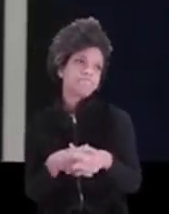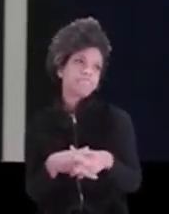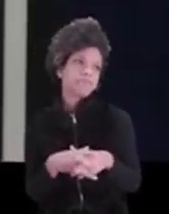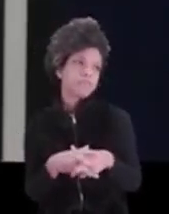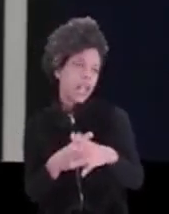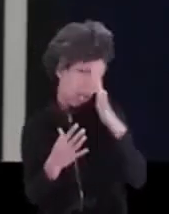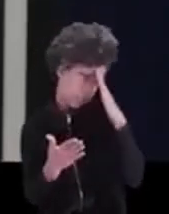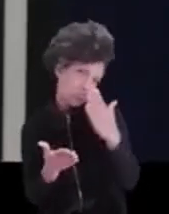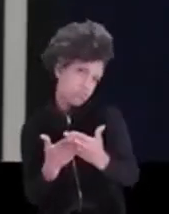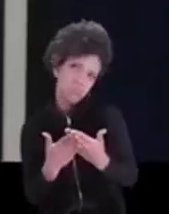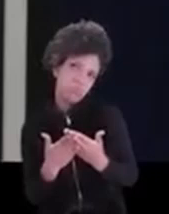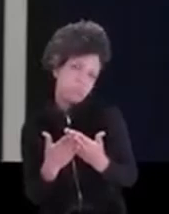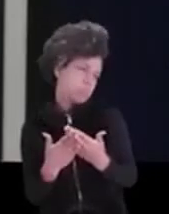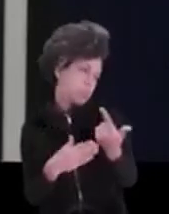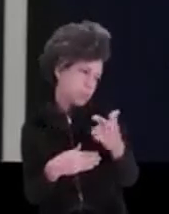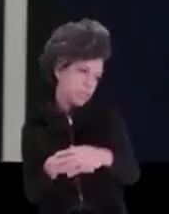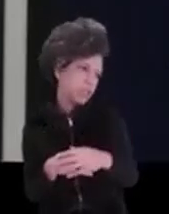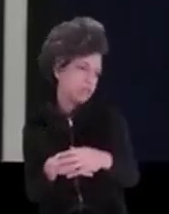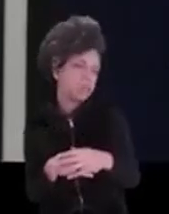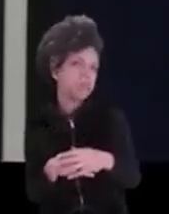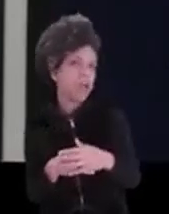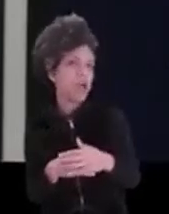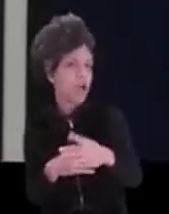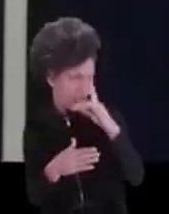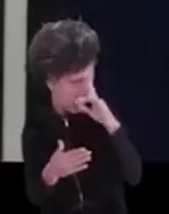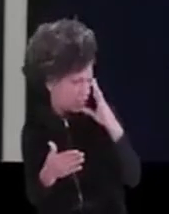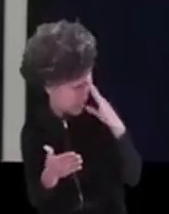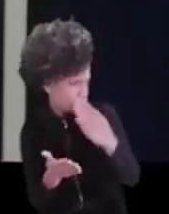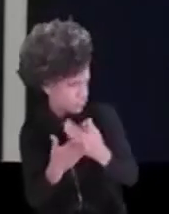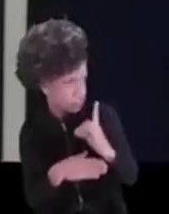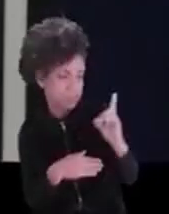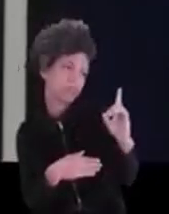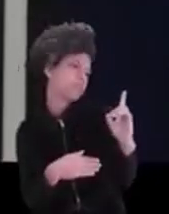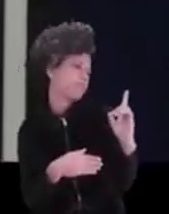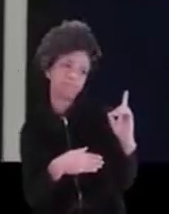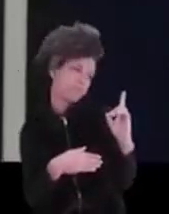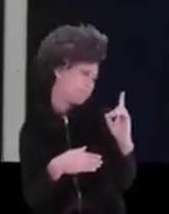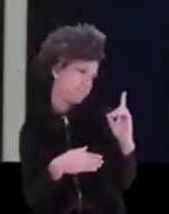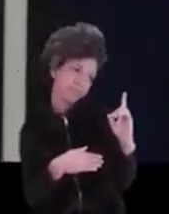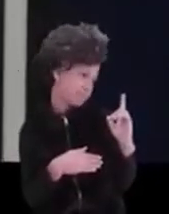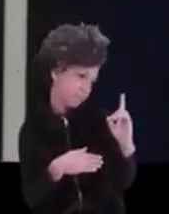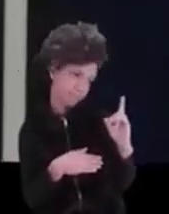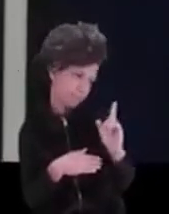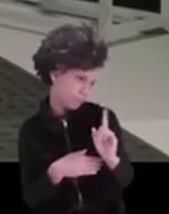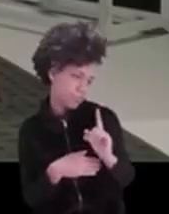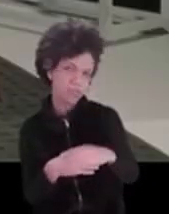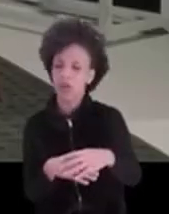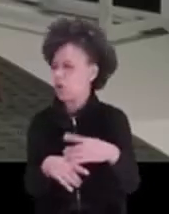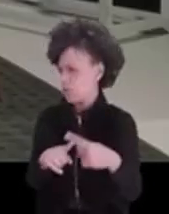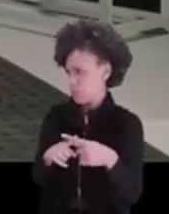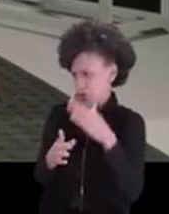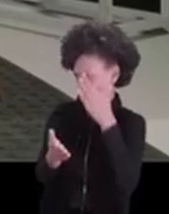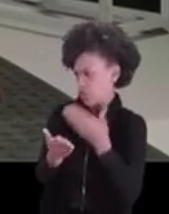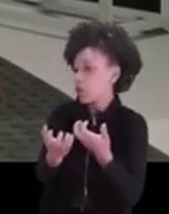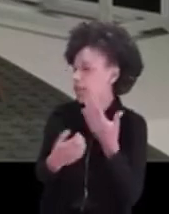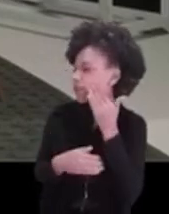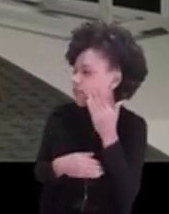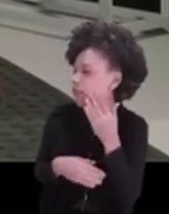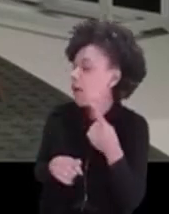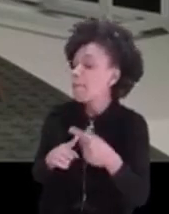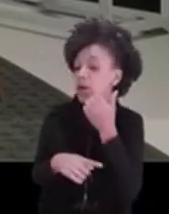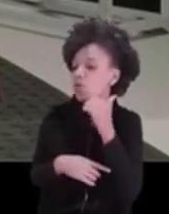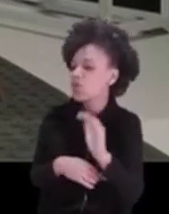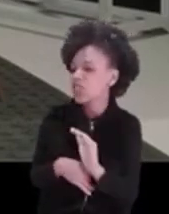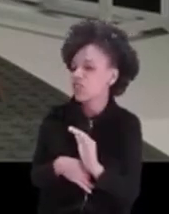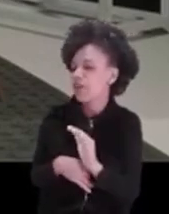crença assim eu não tenho então muita gente lá só que a gente Deus não acredito entendeu e eu quero entender